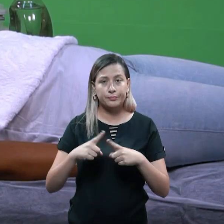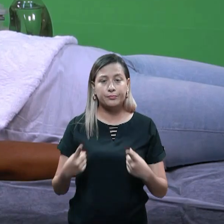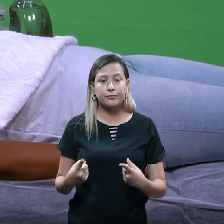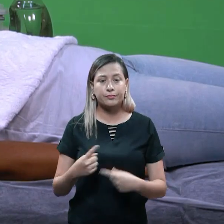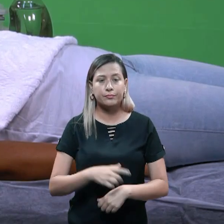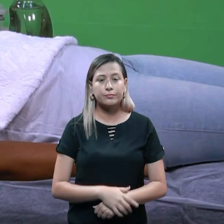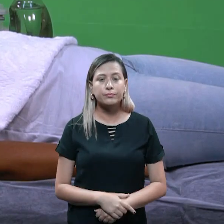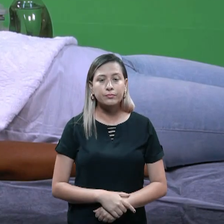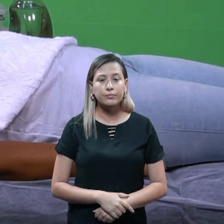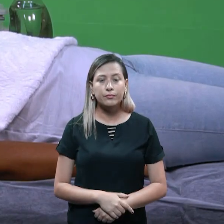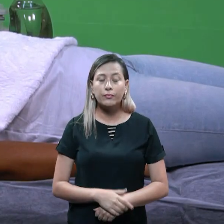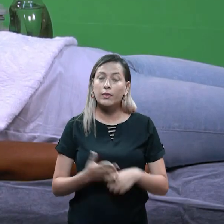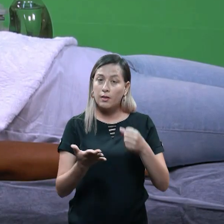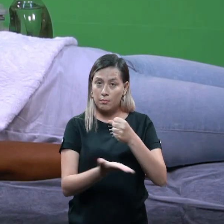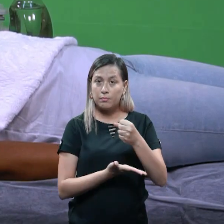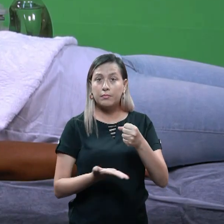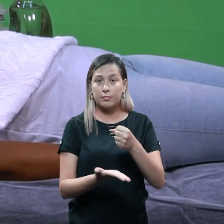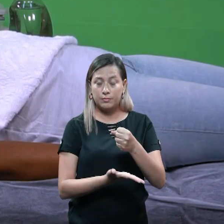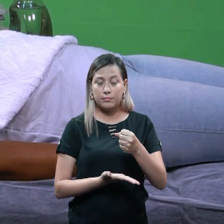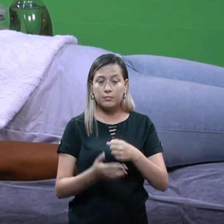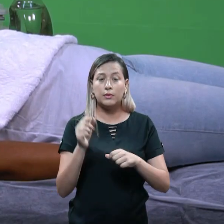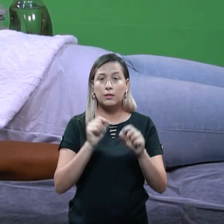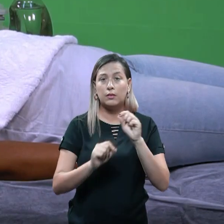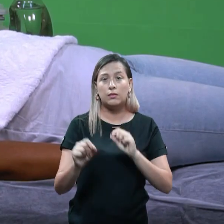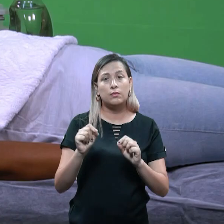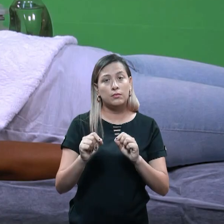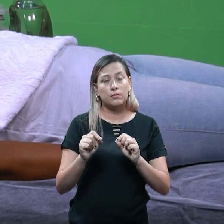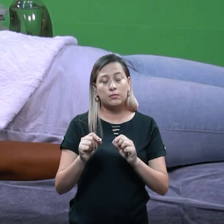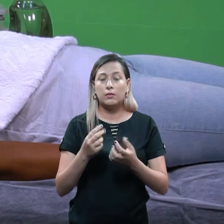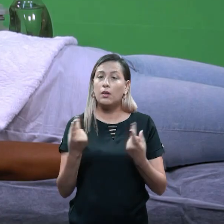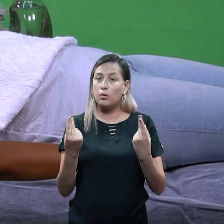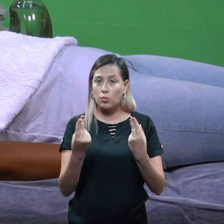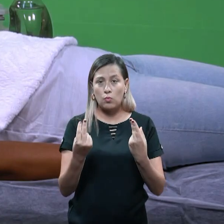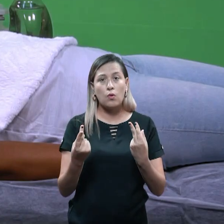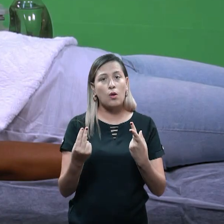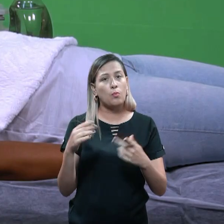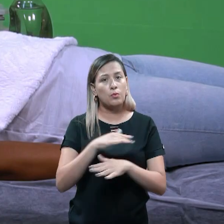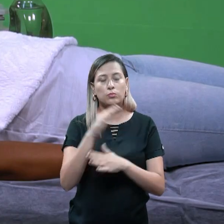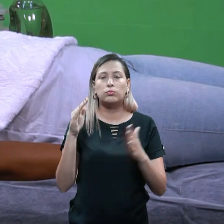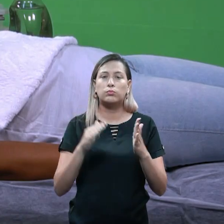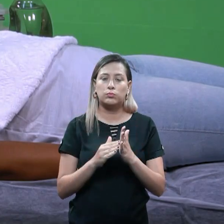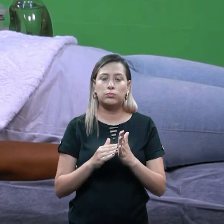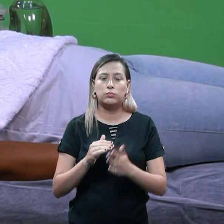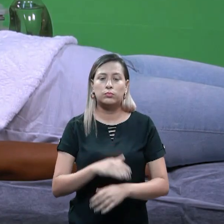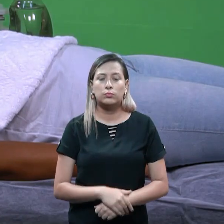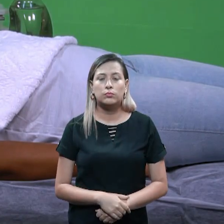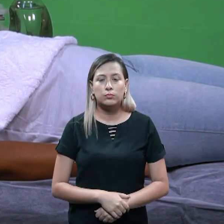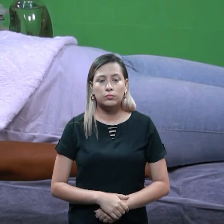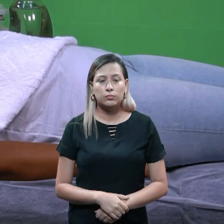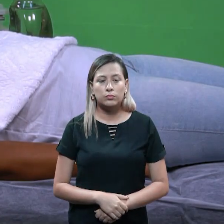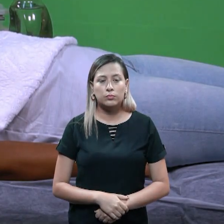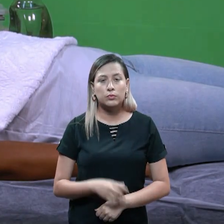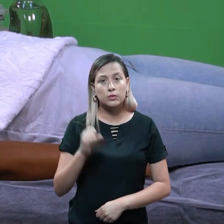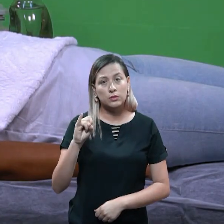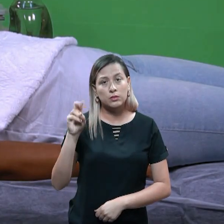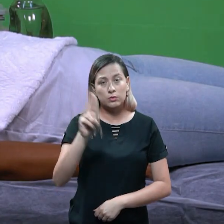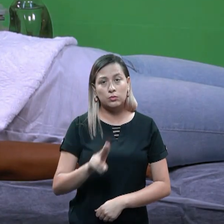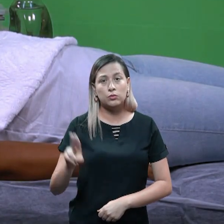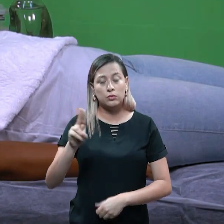Mas a base é a mesma para todas elas. Então, se eu for trabalhar com linha,